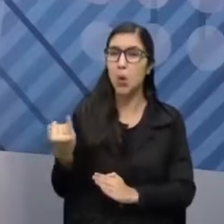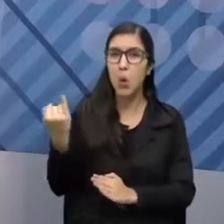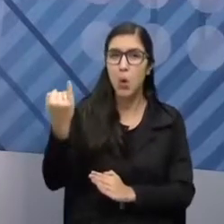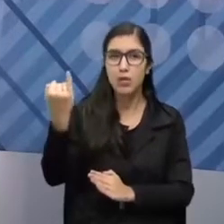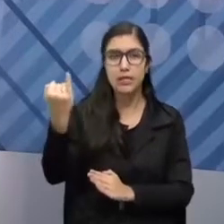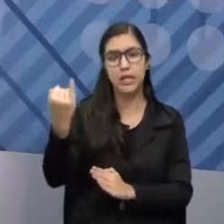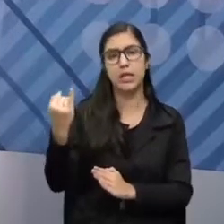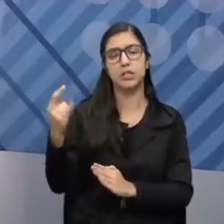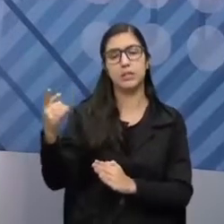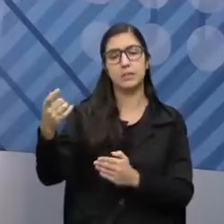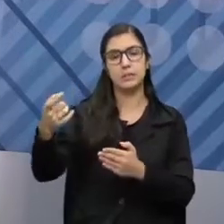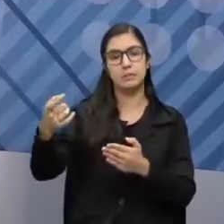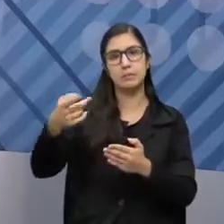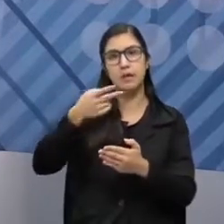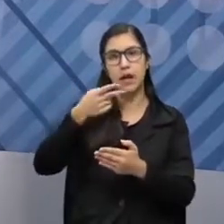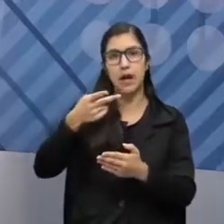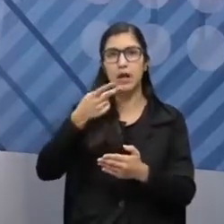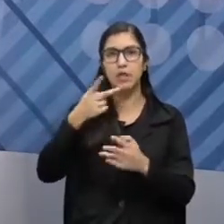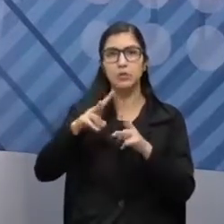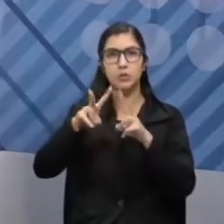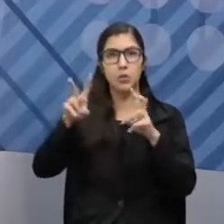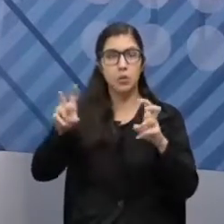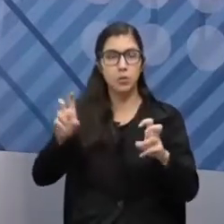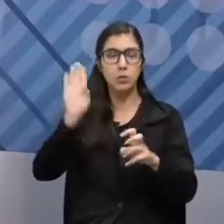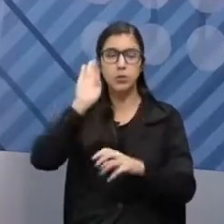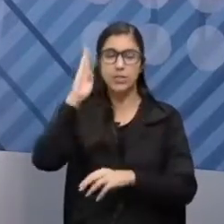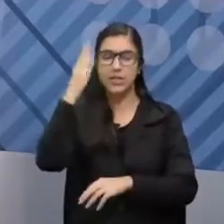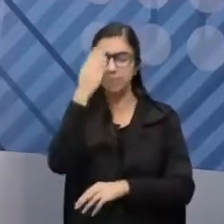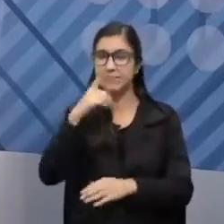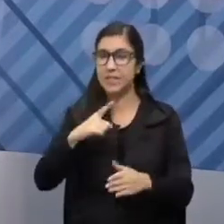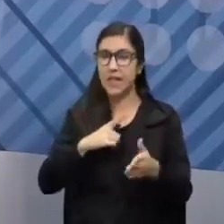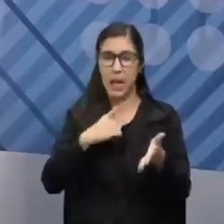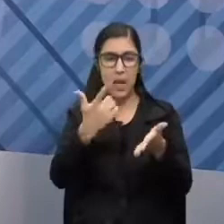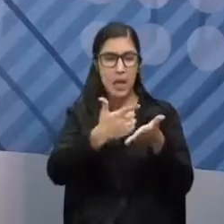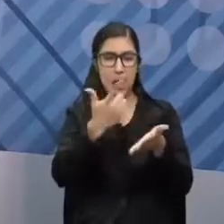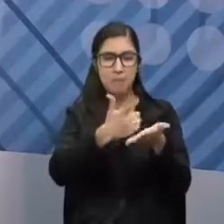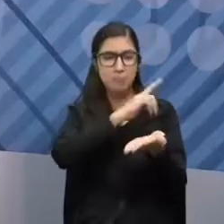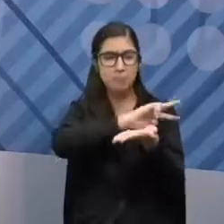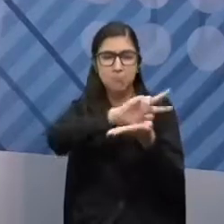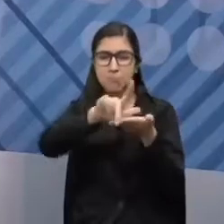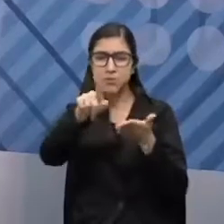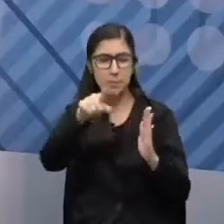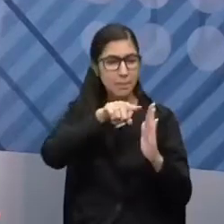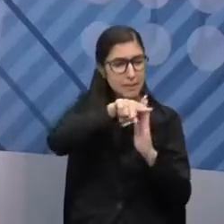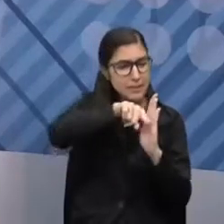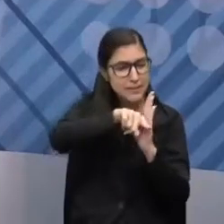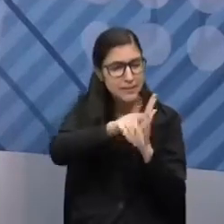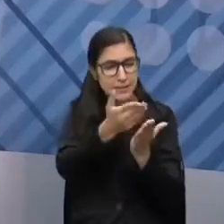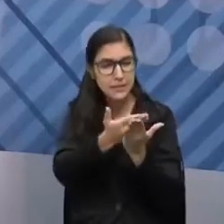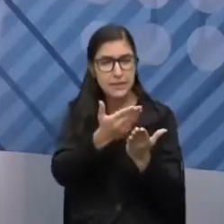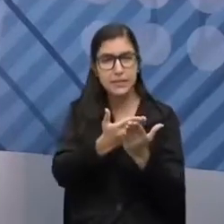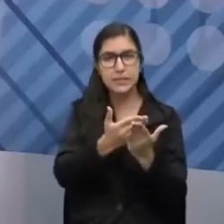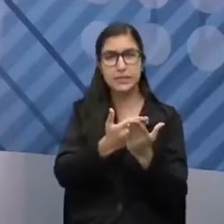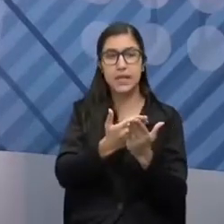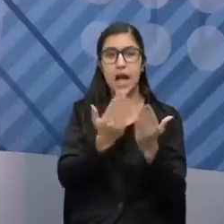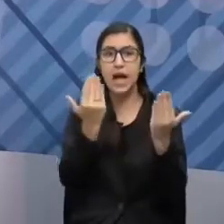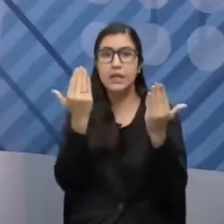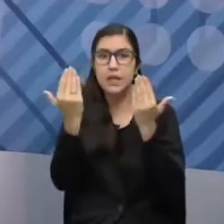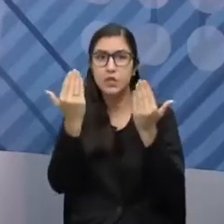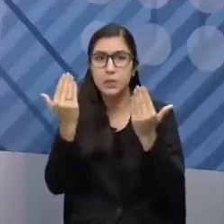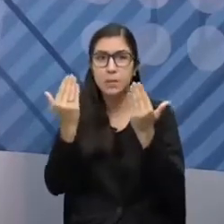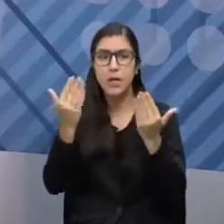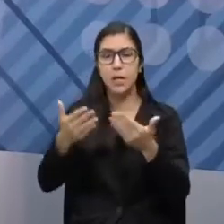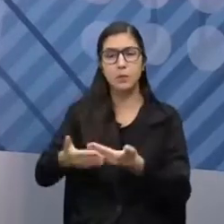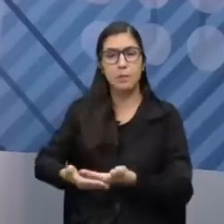de surdo-cegueira. Tem referencial dele por todos os livros que vocês pesquisam quando se fala em atendimento